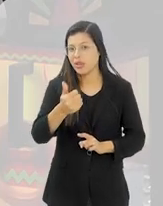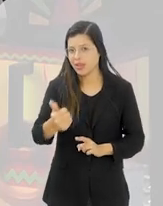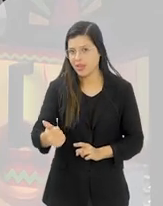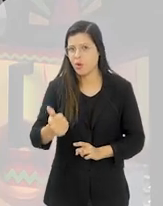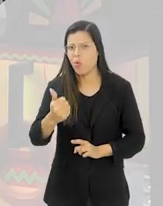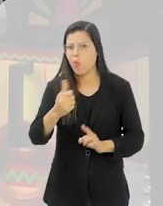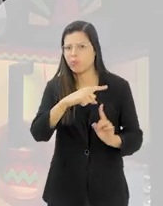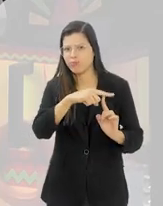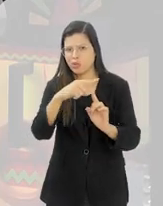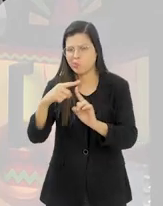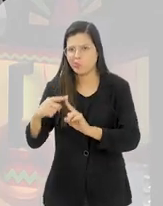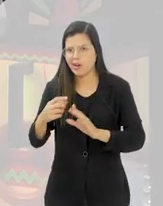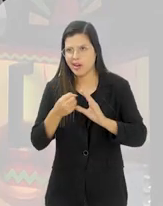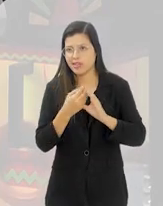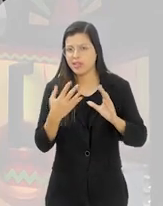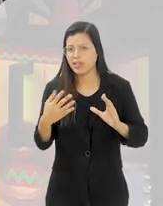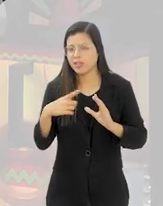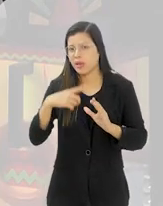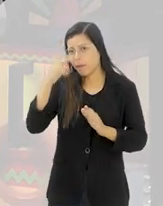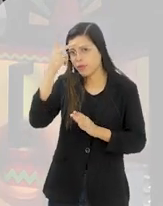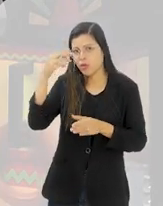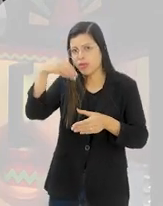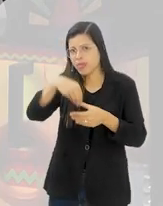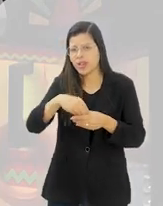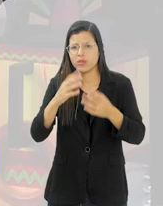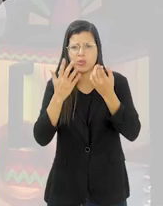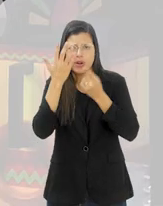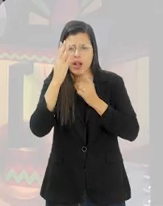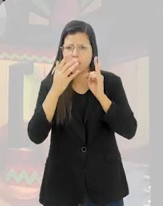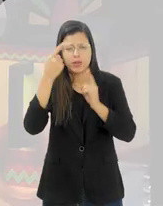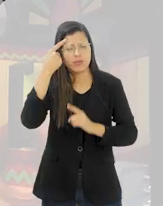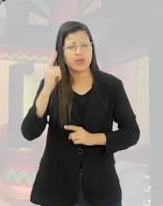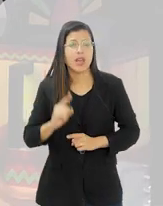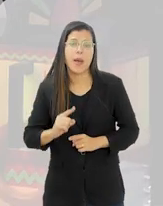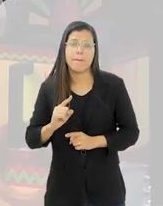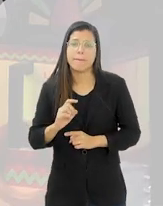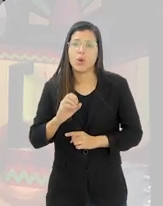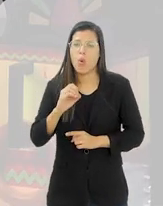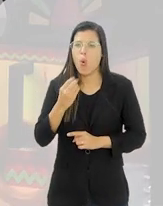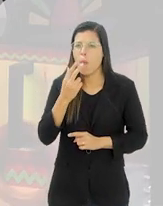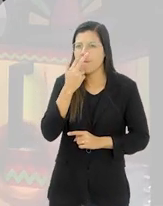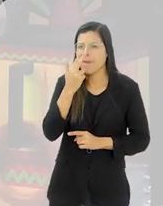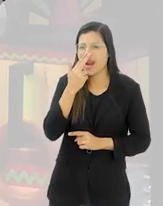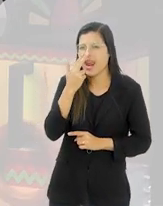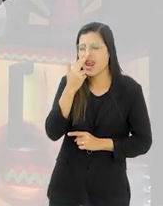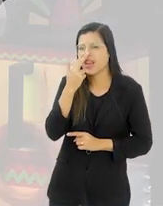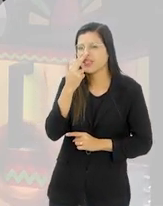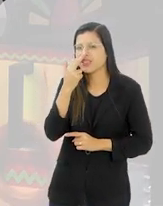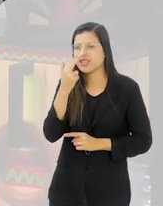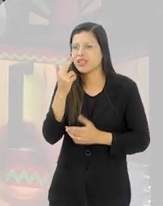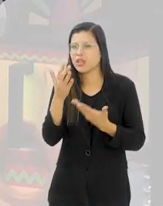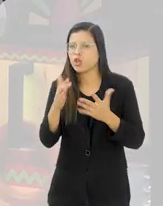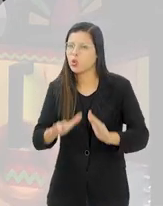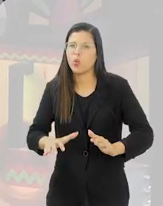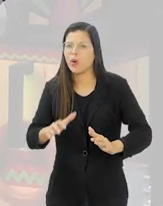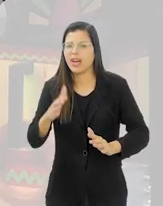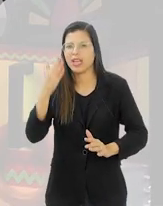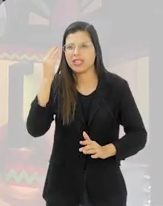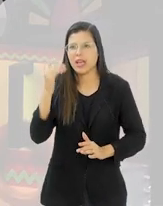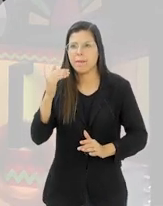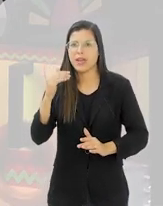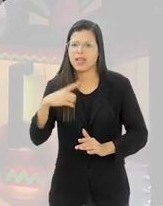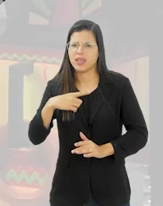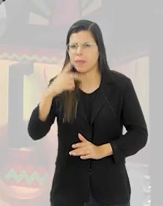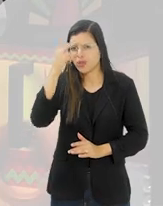51 categorias, tem pessoas de dentro do carnaval que não sabem. Ou fingem não querer. A gente, às vezes, escuta de um e outro e fala assim, eu sou o